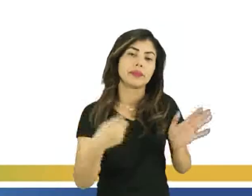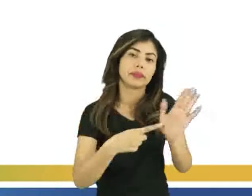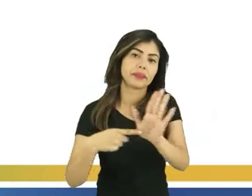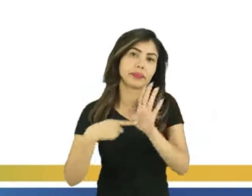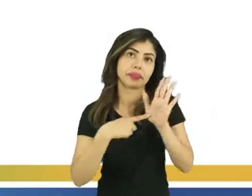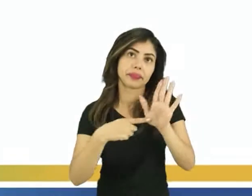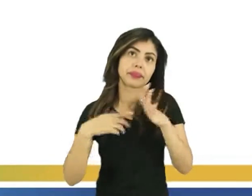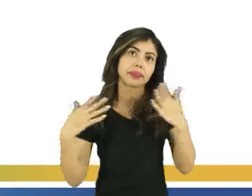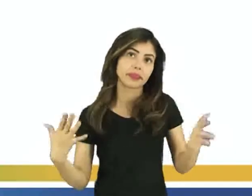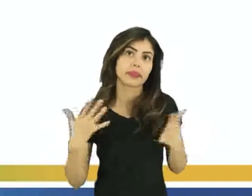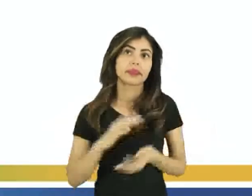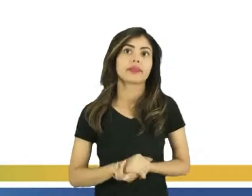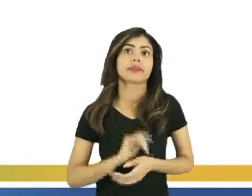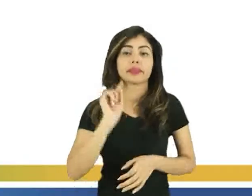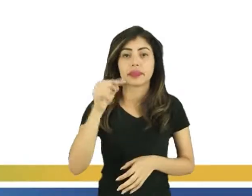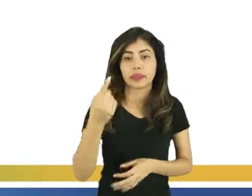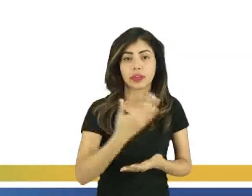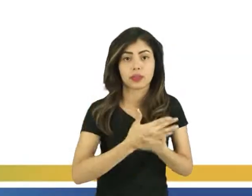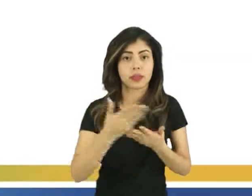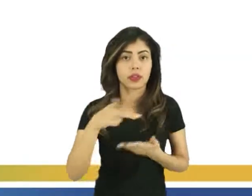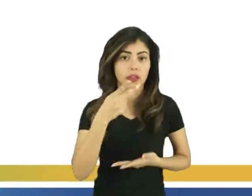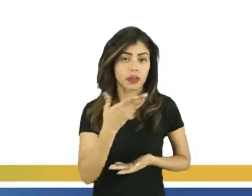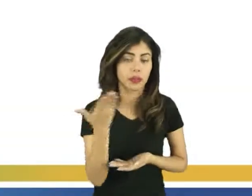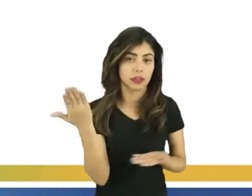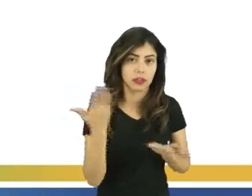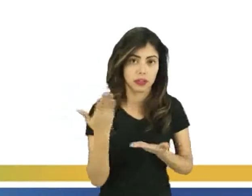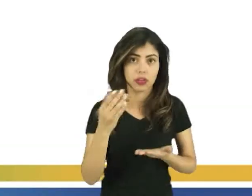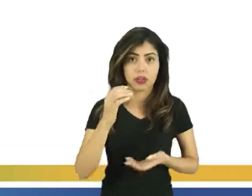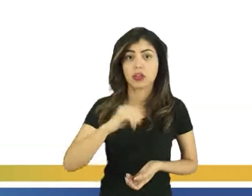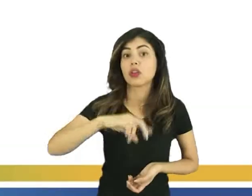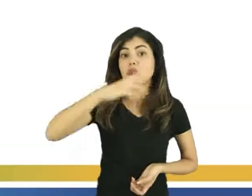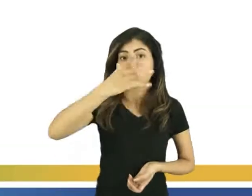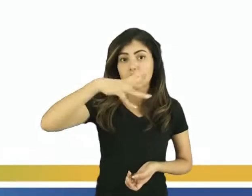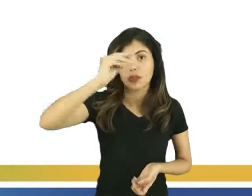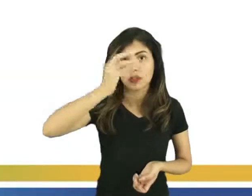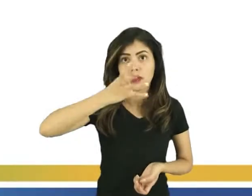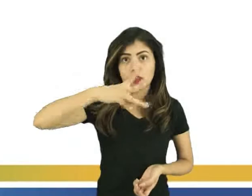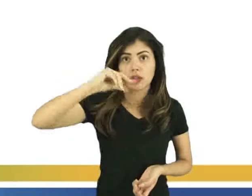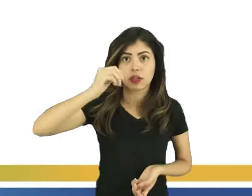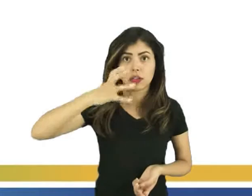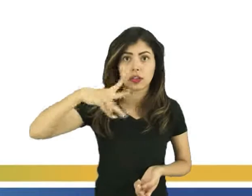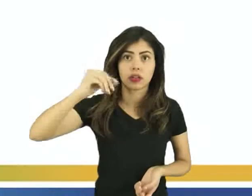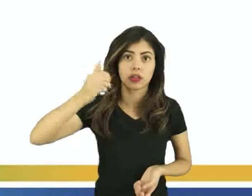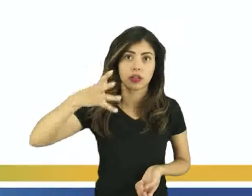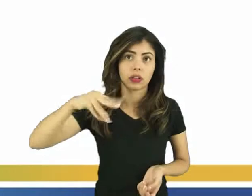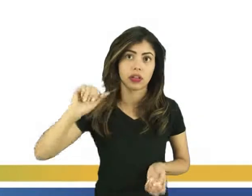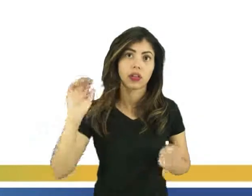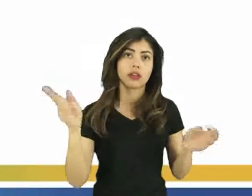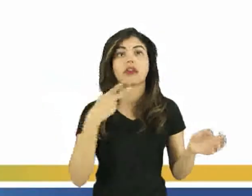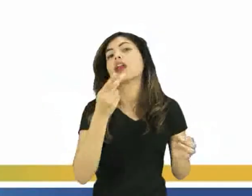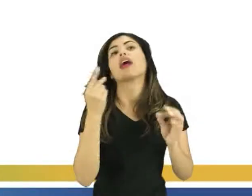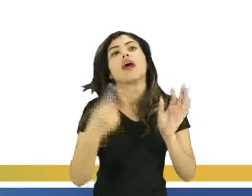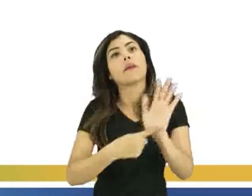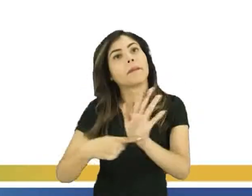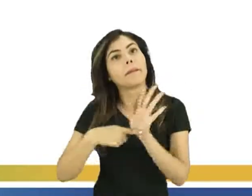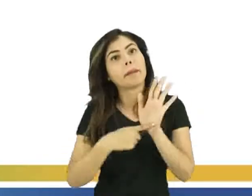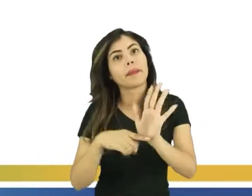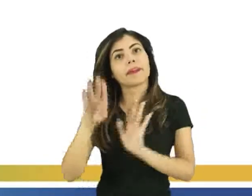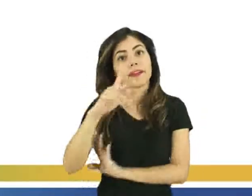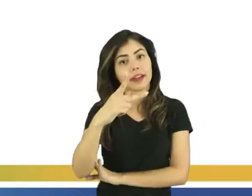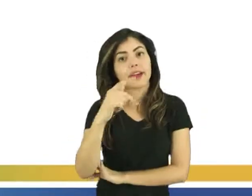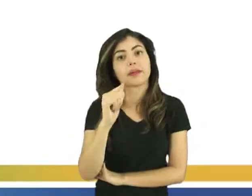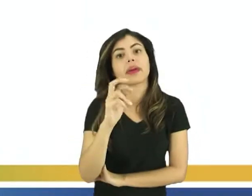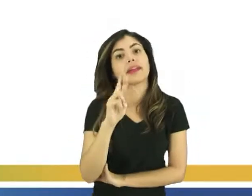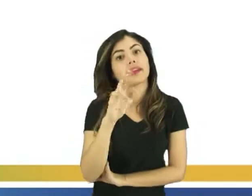os equinodermos. Lá no início eu falei para vocês do molusco, lembra? E aqui, então, nos equinodermos, eu posso representar o Patrick,